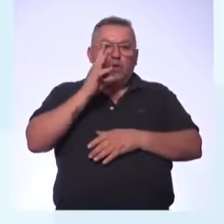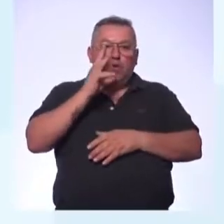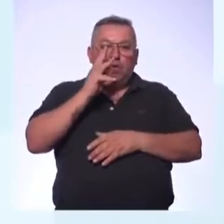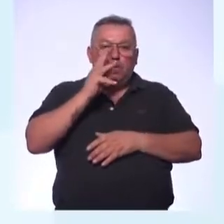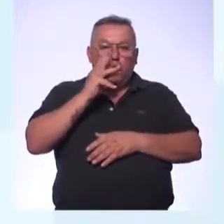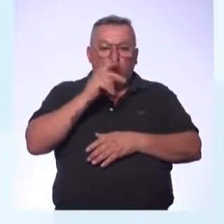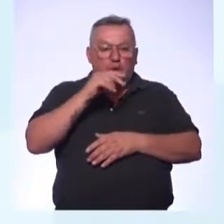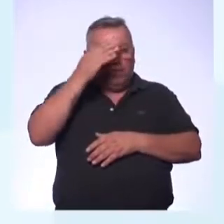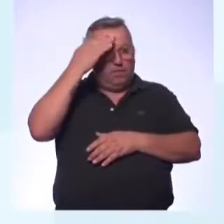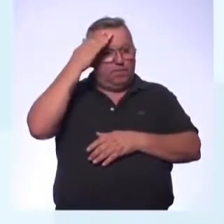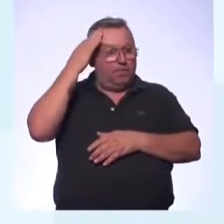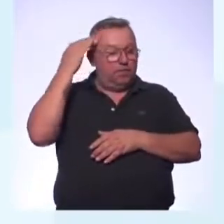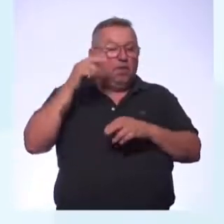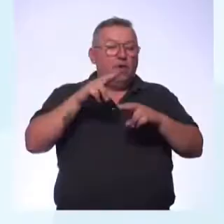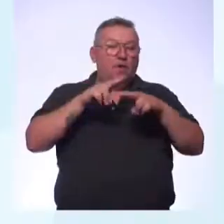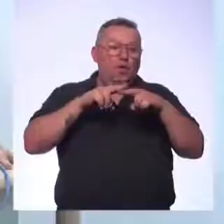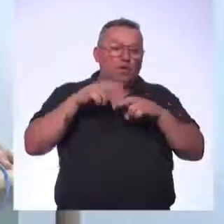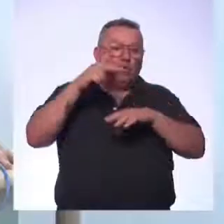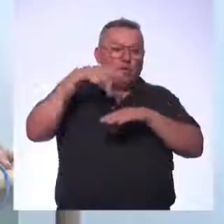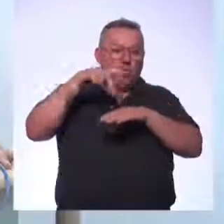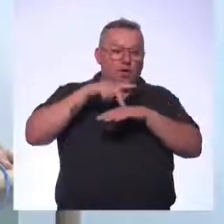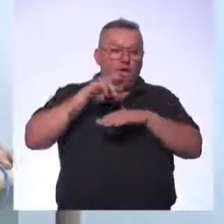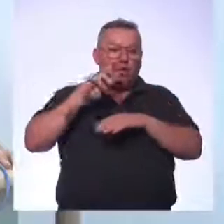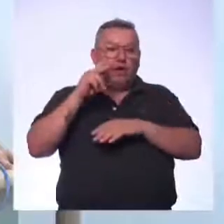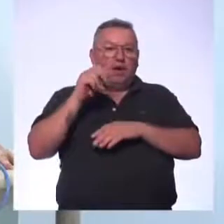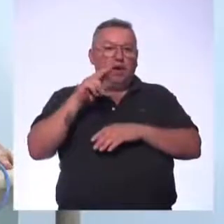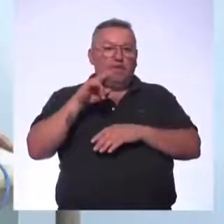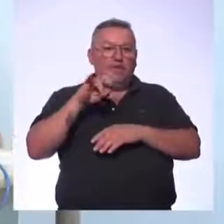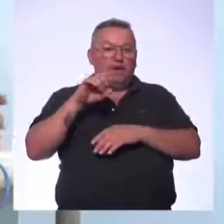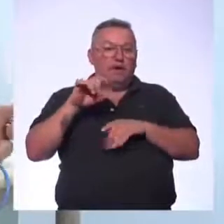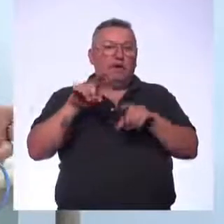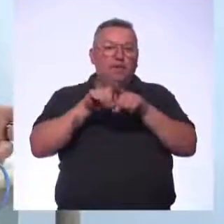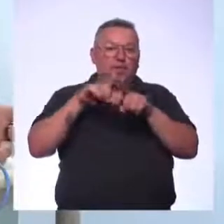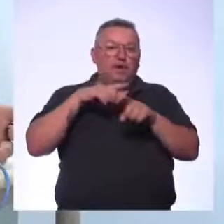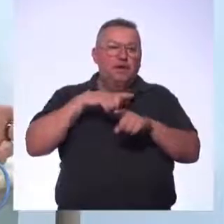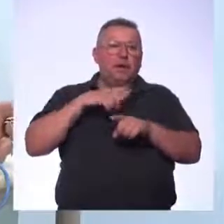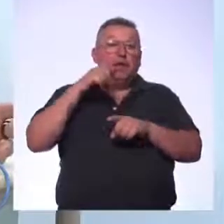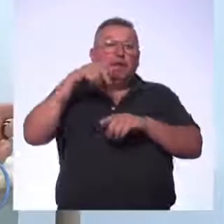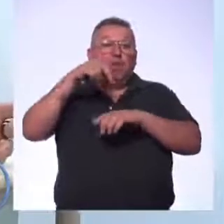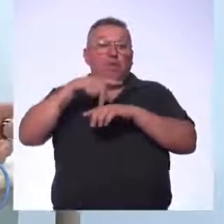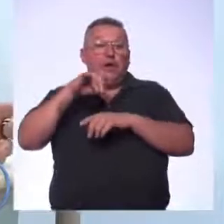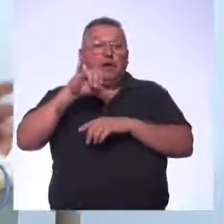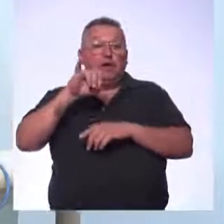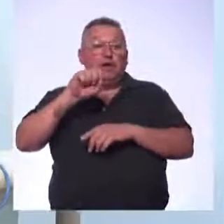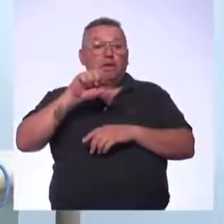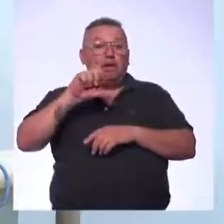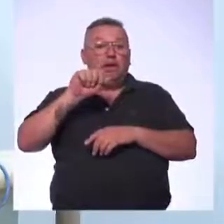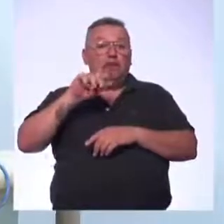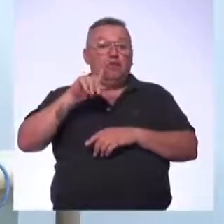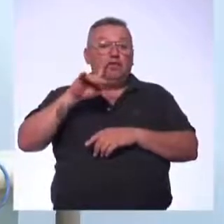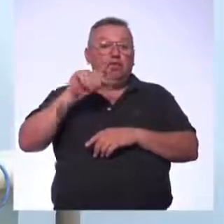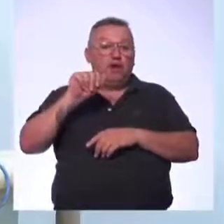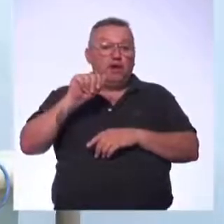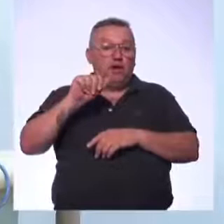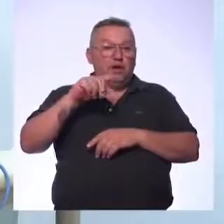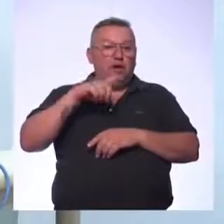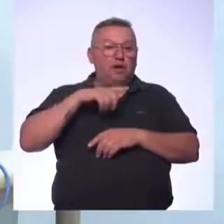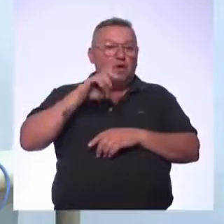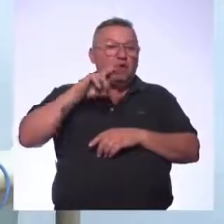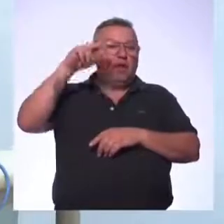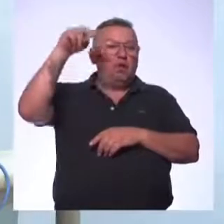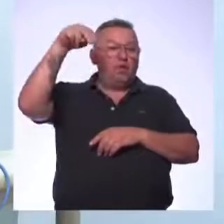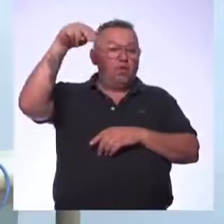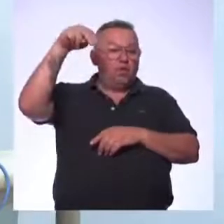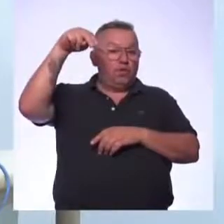isso que o Havaí ainda está em formação. Como, por exemplo, a Islândia. A Islândia também está em formação. Ela está bem lá no